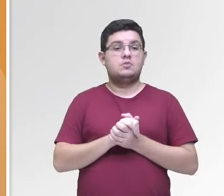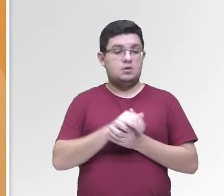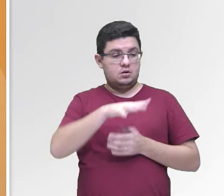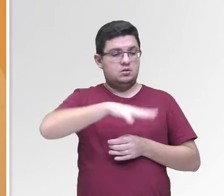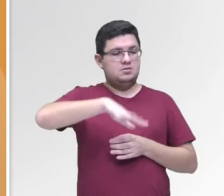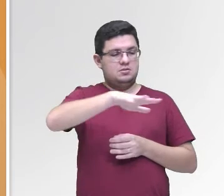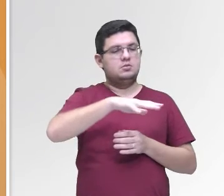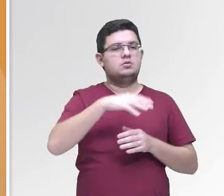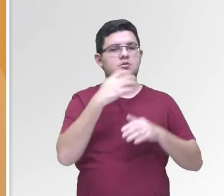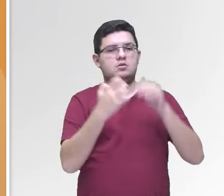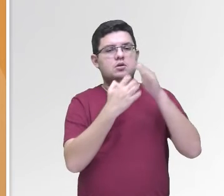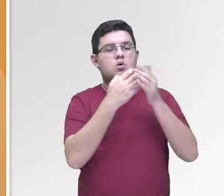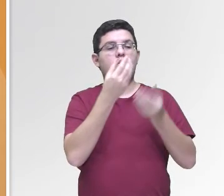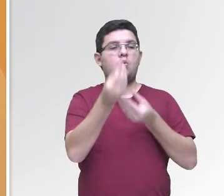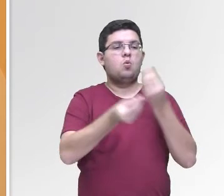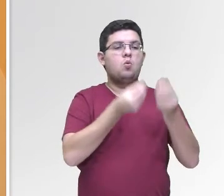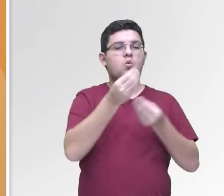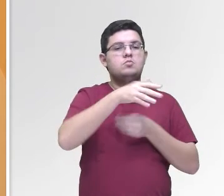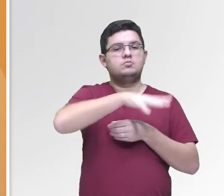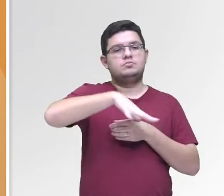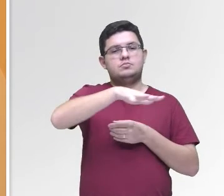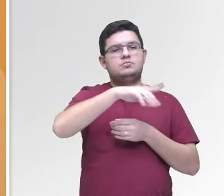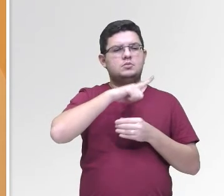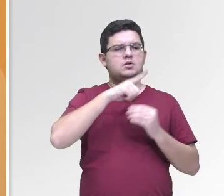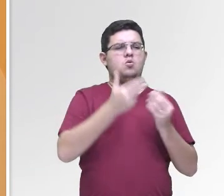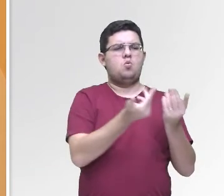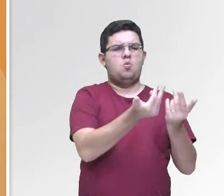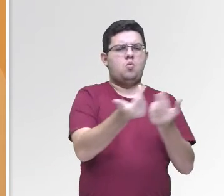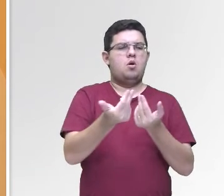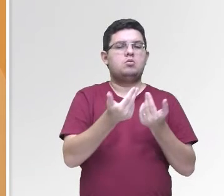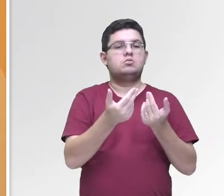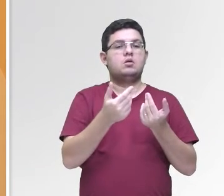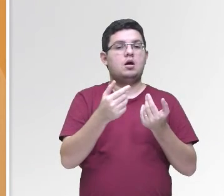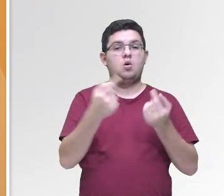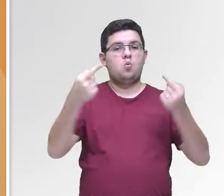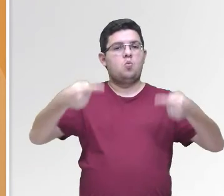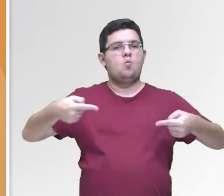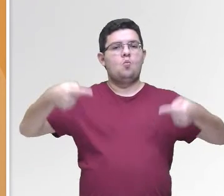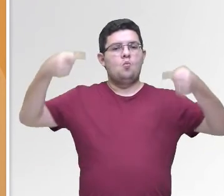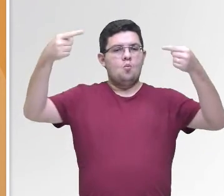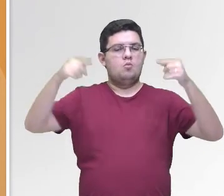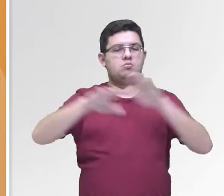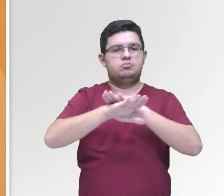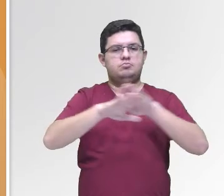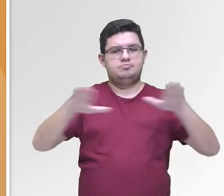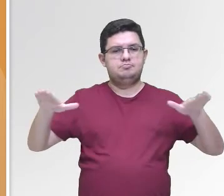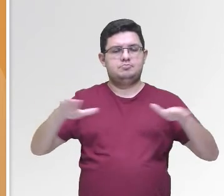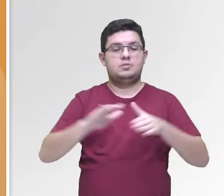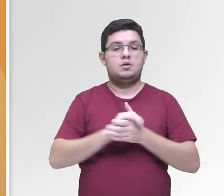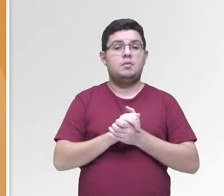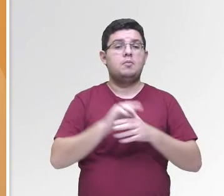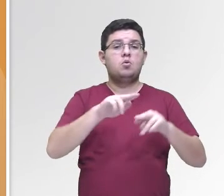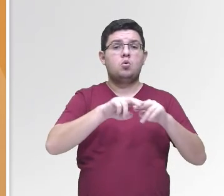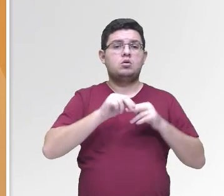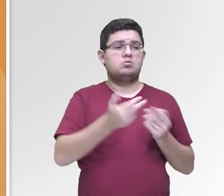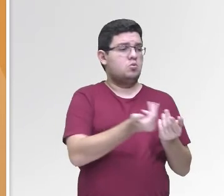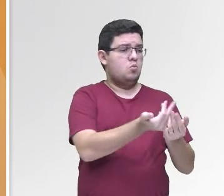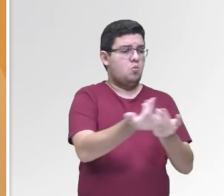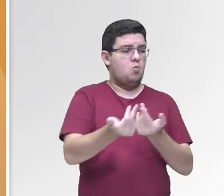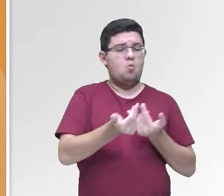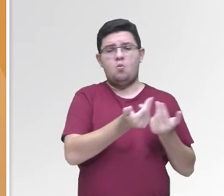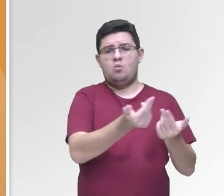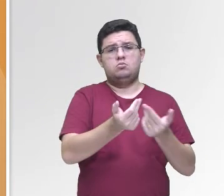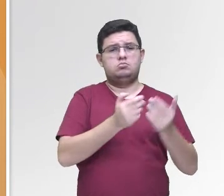o preço desse produto, o que acontece? Elimina a concorrência. Por quê? Porque o preço é o mesmo,